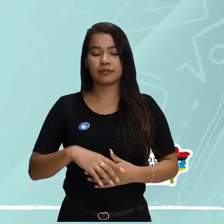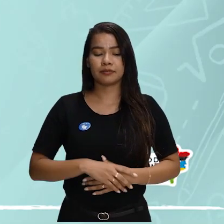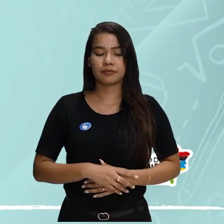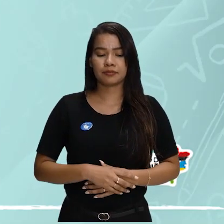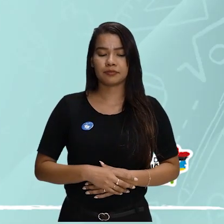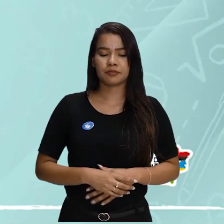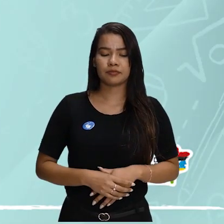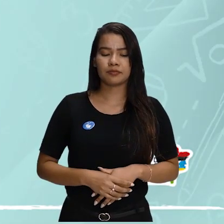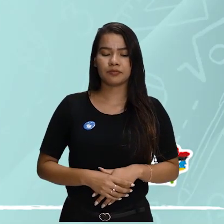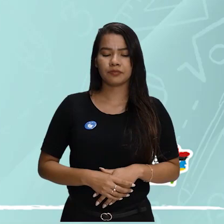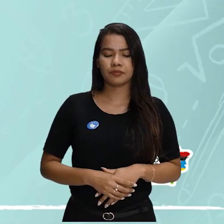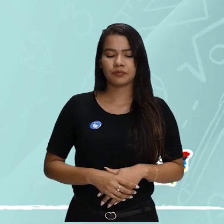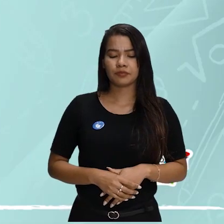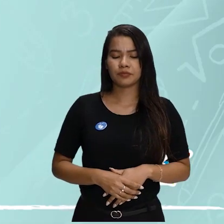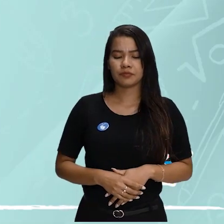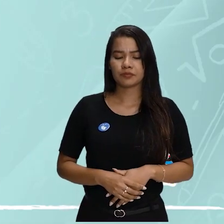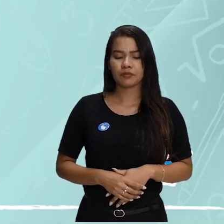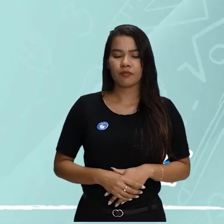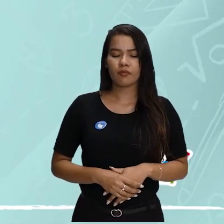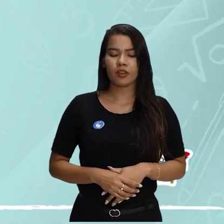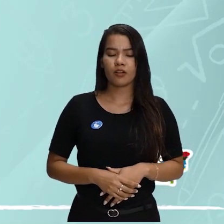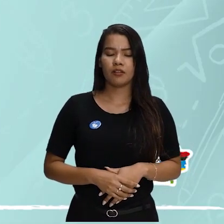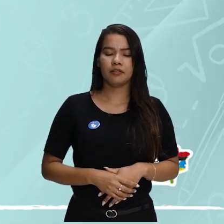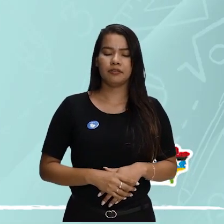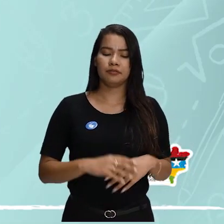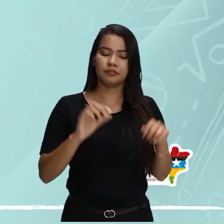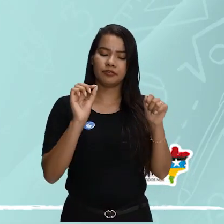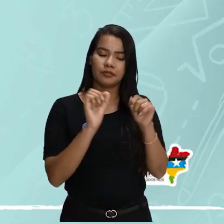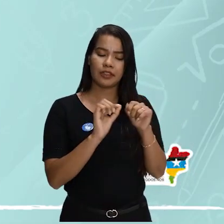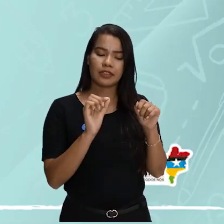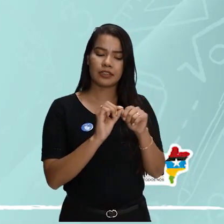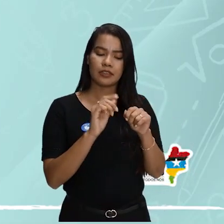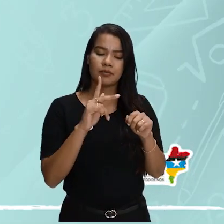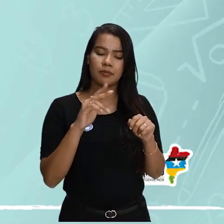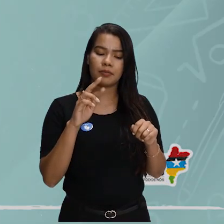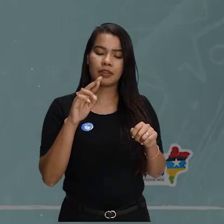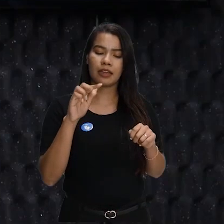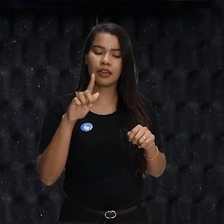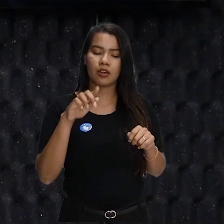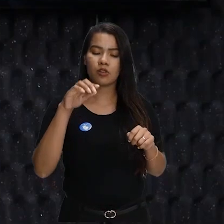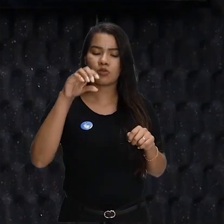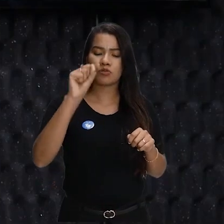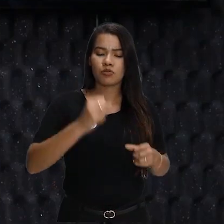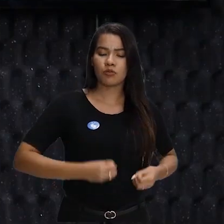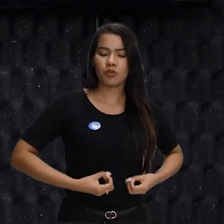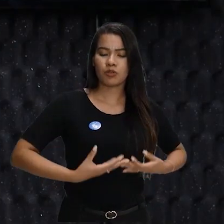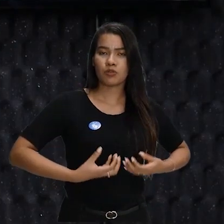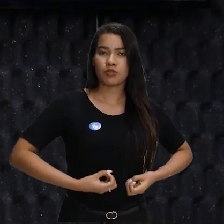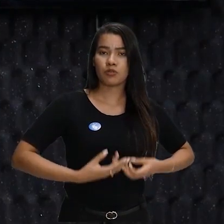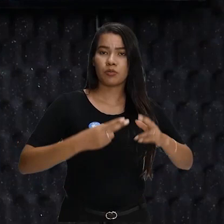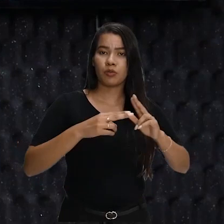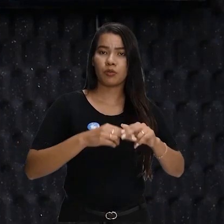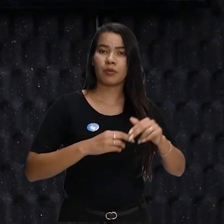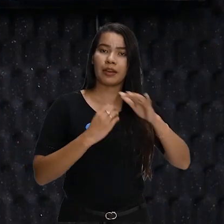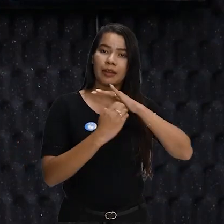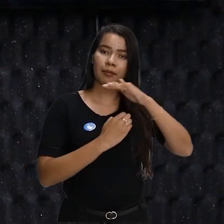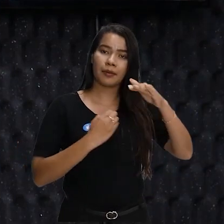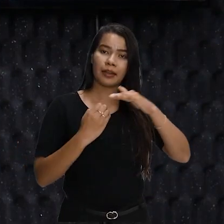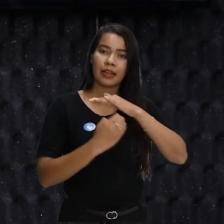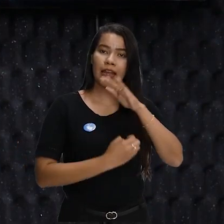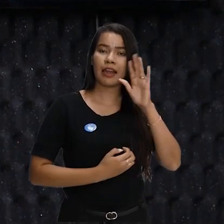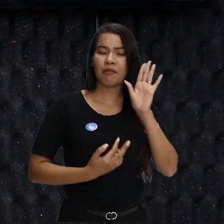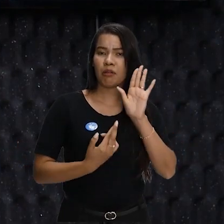dos pregos produzidos por uma empresa. Olha, o comprimento você pode medir, você representa por um número, represento. É